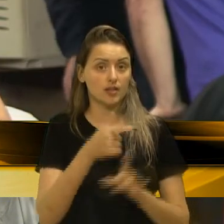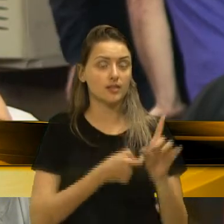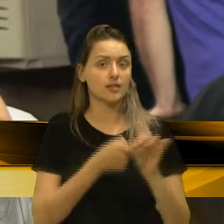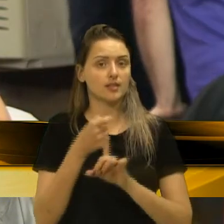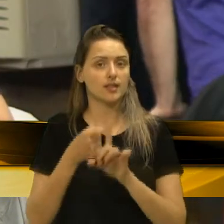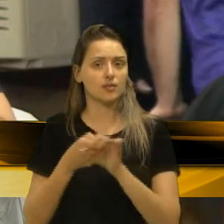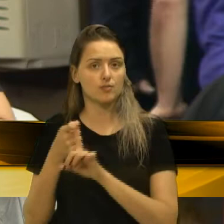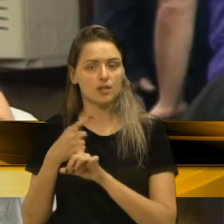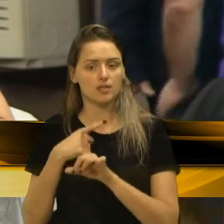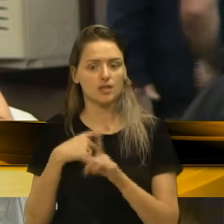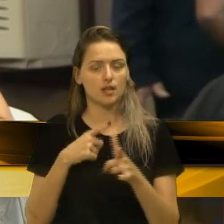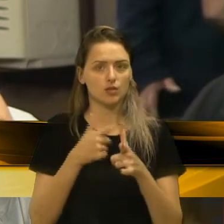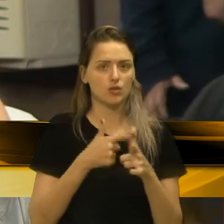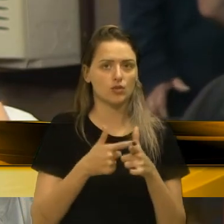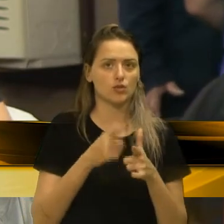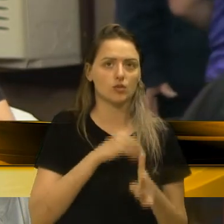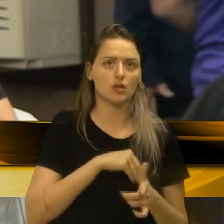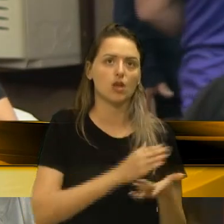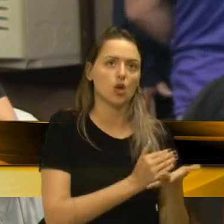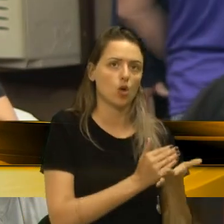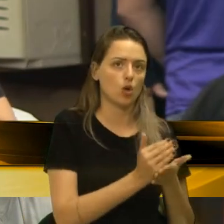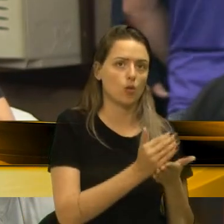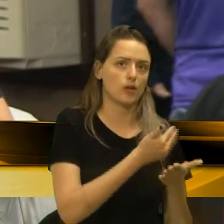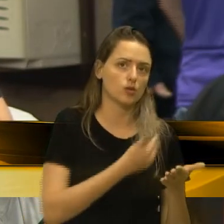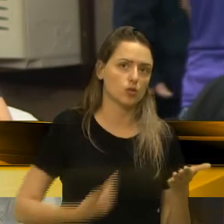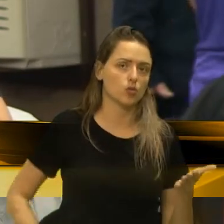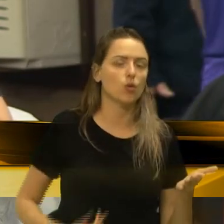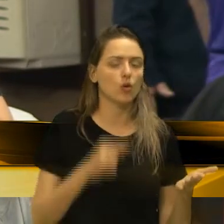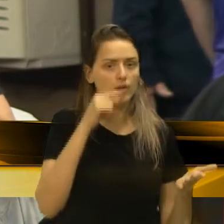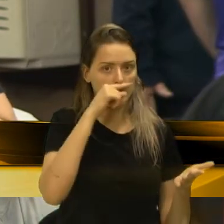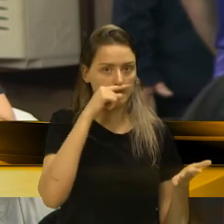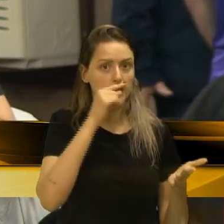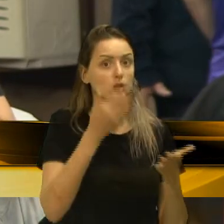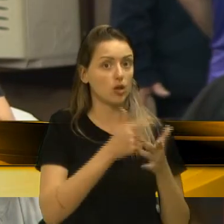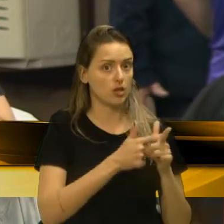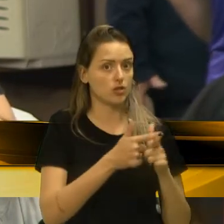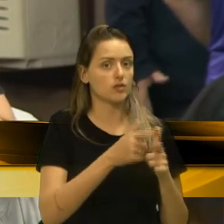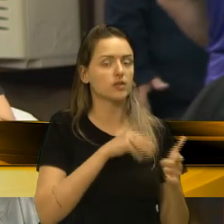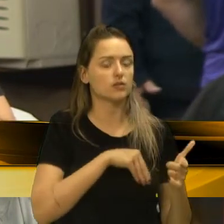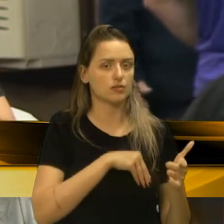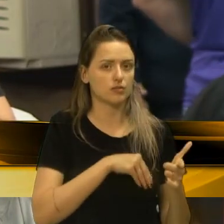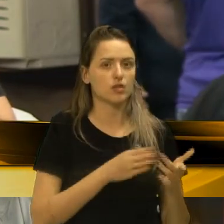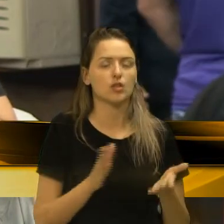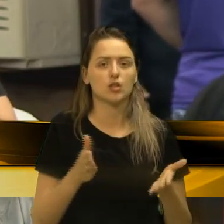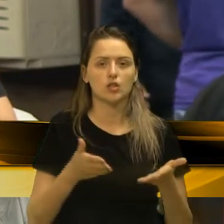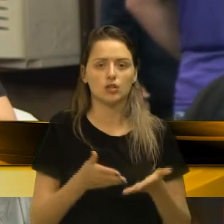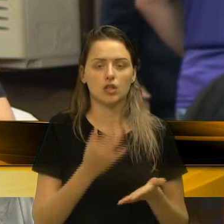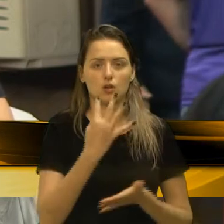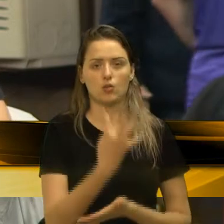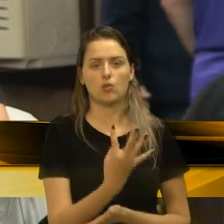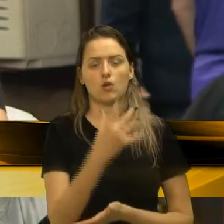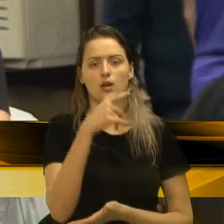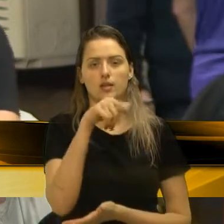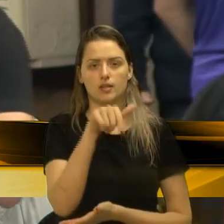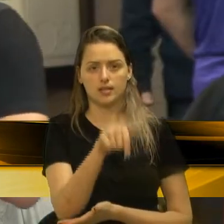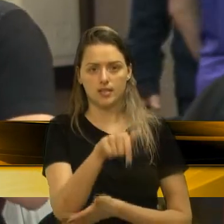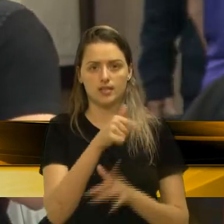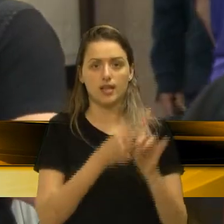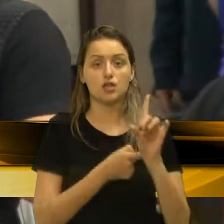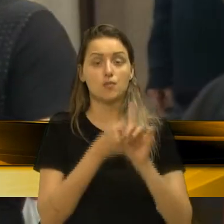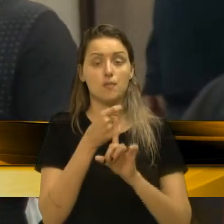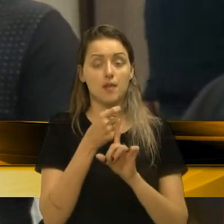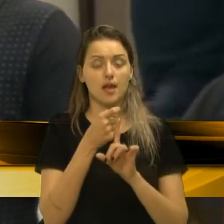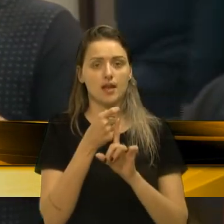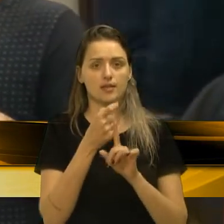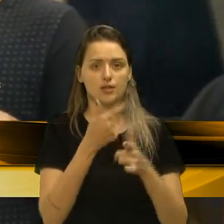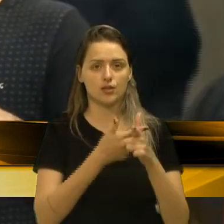salário parcelado. Não foi Eduardo Leite, começou na gestão de José Ivo Sartori. Mas nós já estamos no 47º mês com